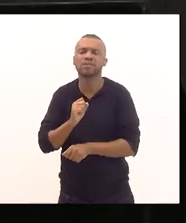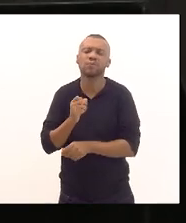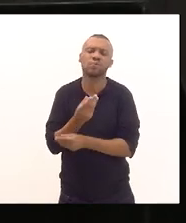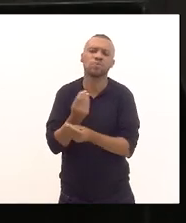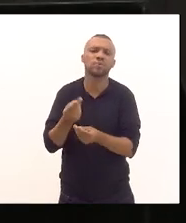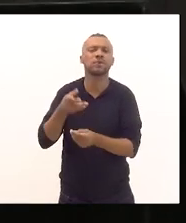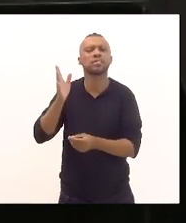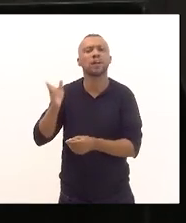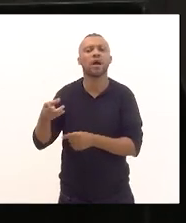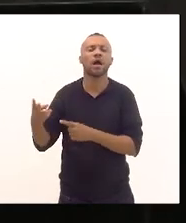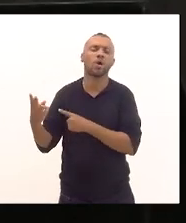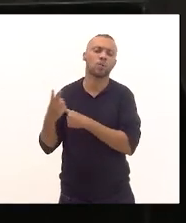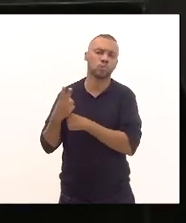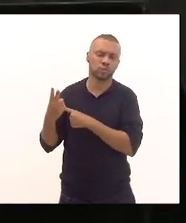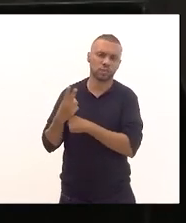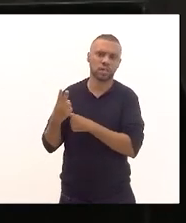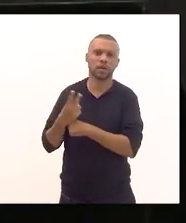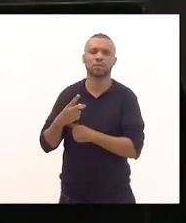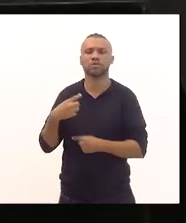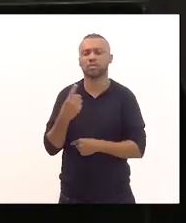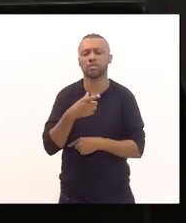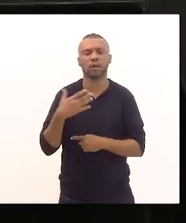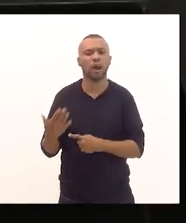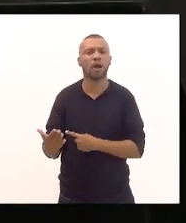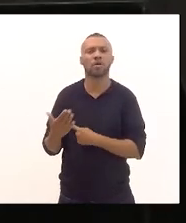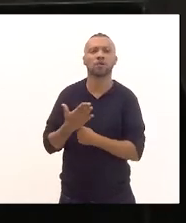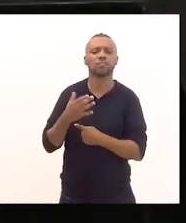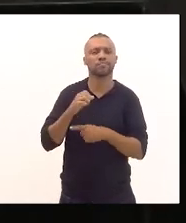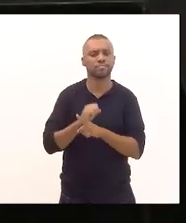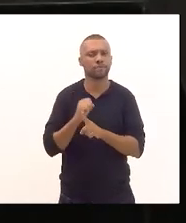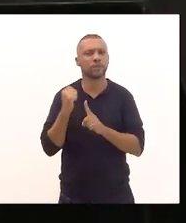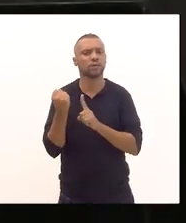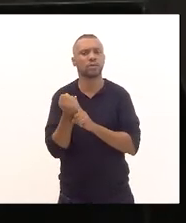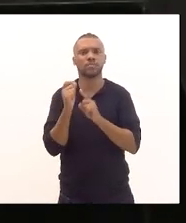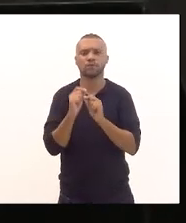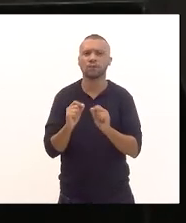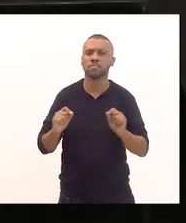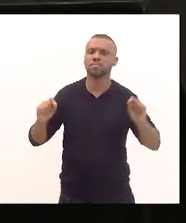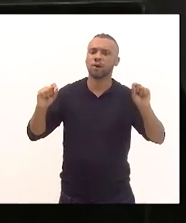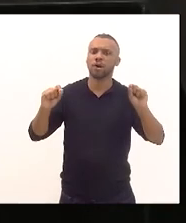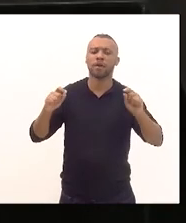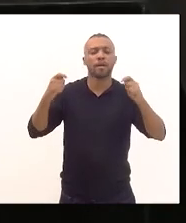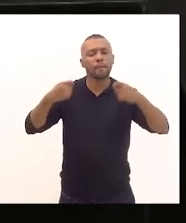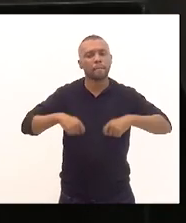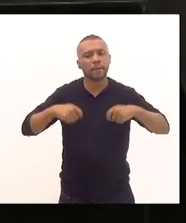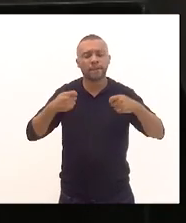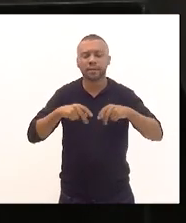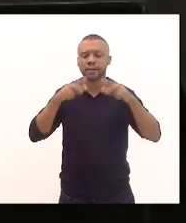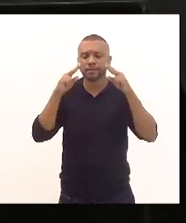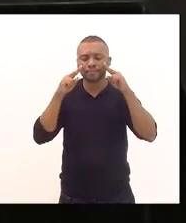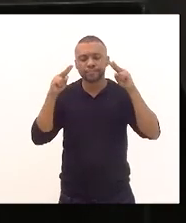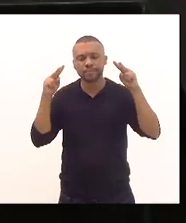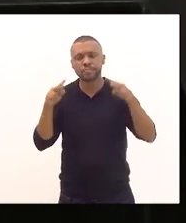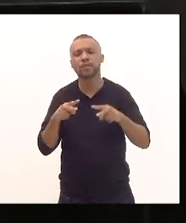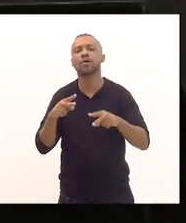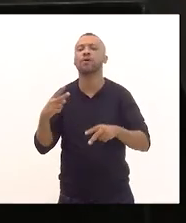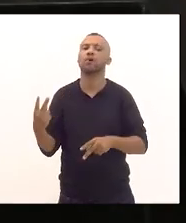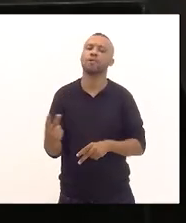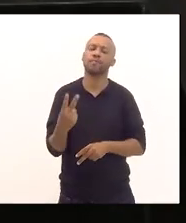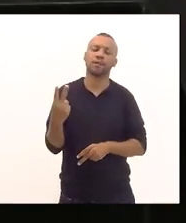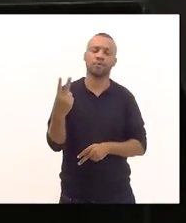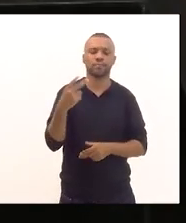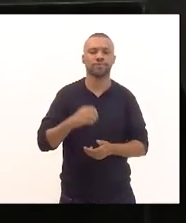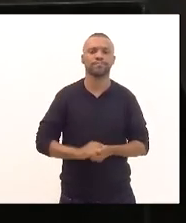cuidaram de nós que muito já contribuíram para a sociedade e precisa ver reconhecido o seu valor